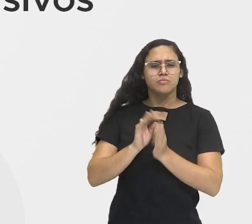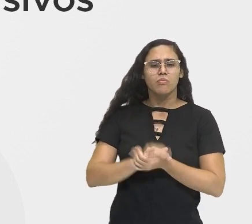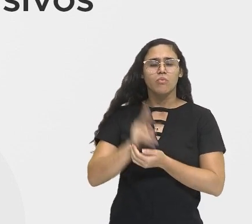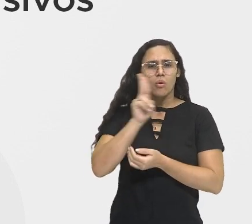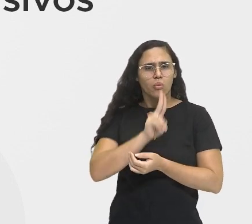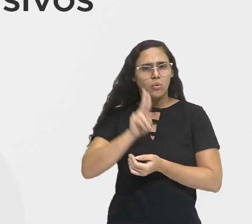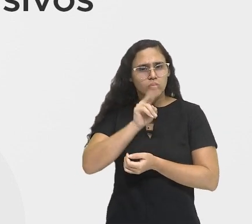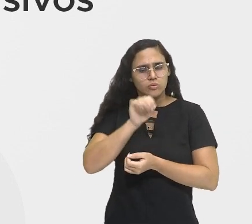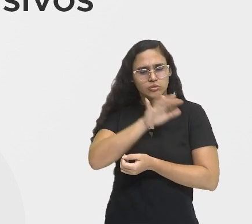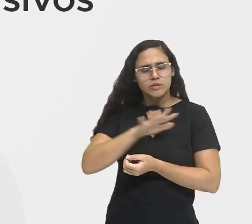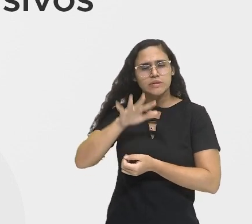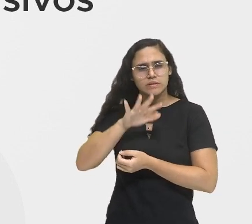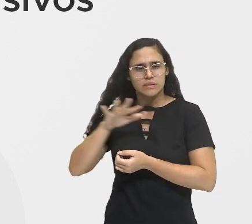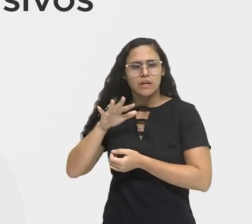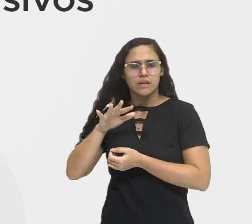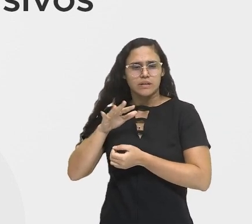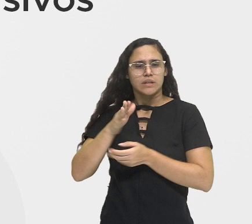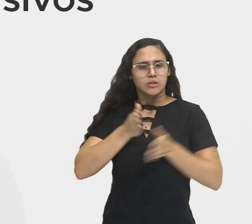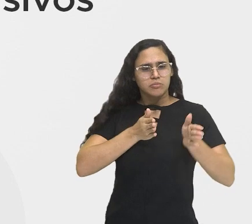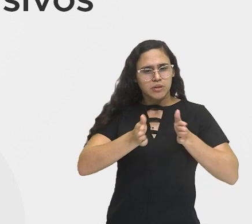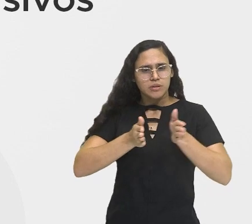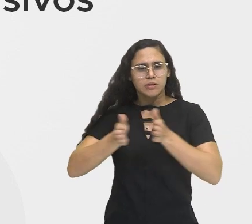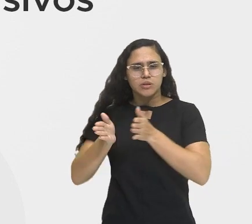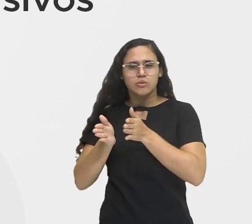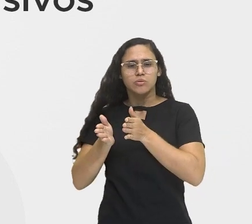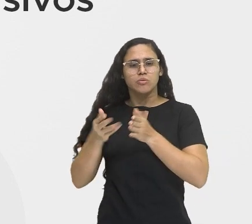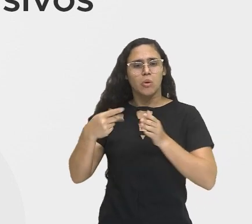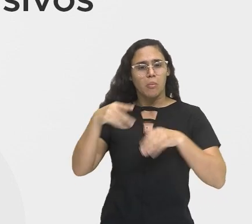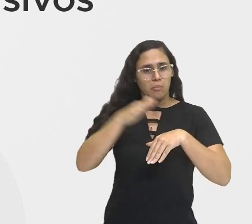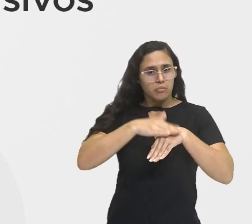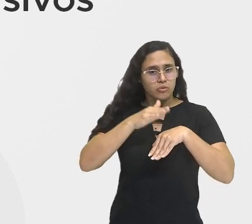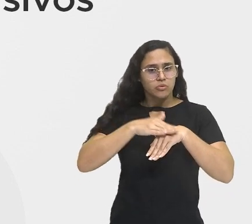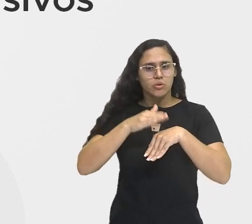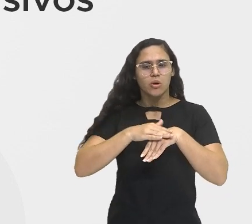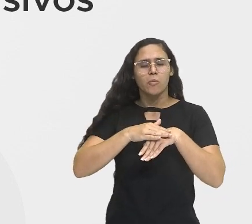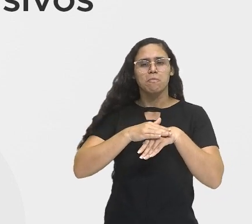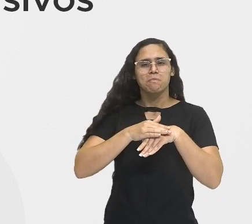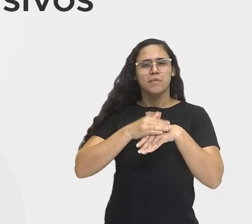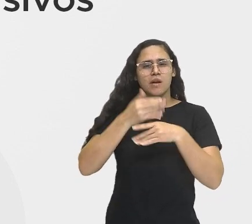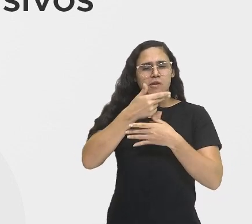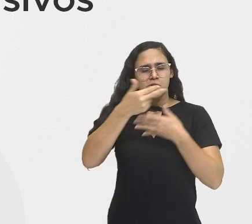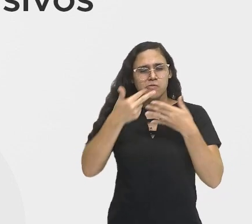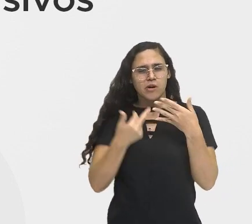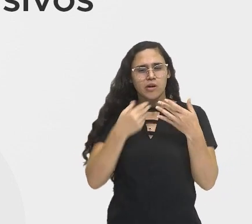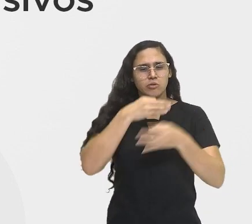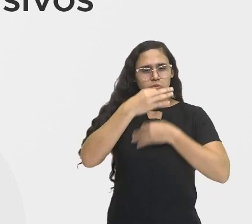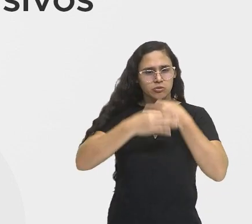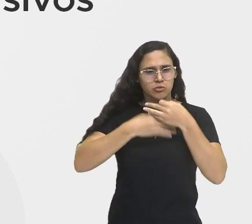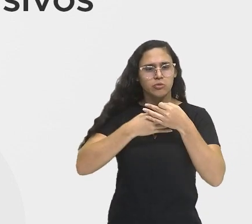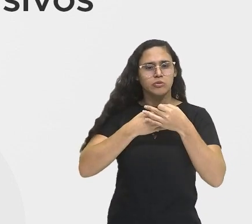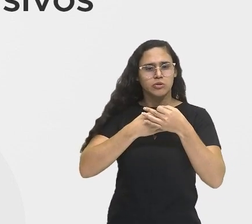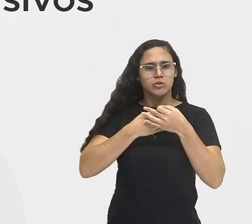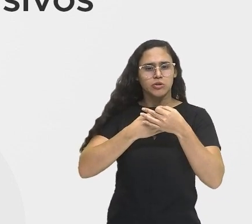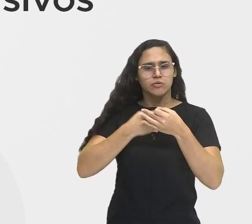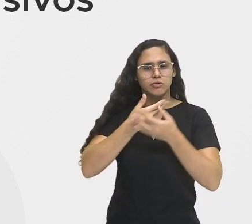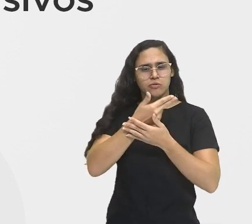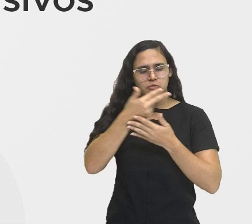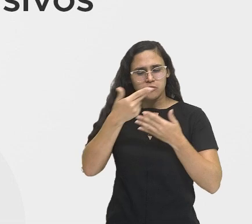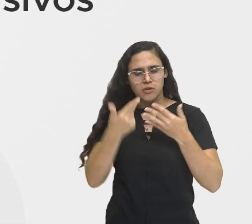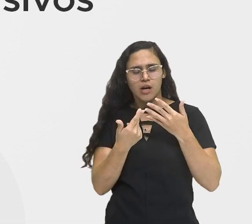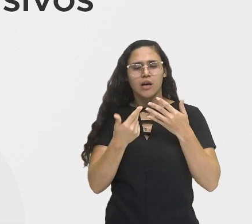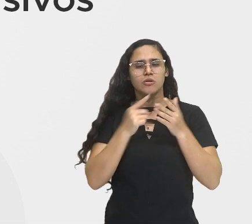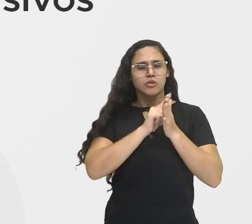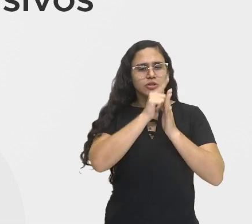estilo pessoal e aspectos discursivos dos diferentes gêneros textuais,